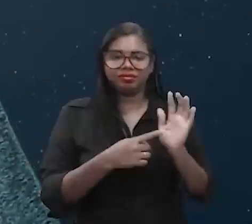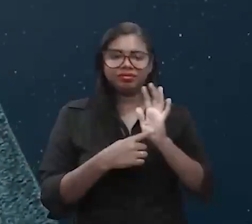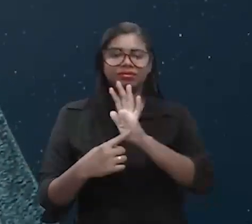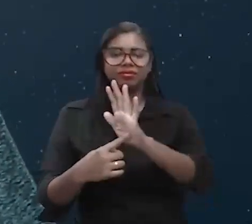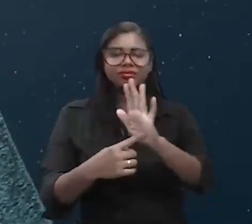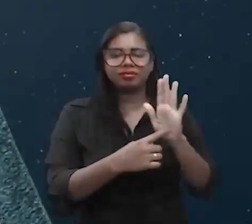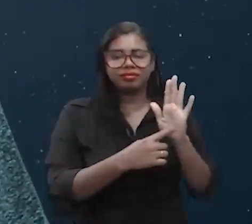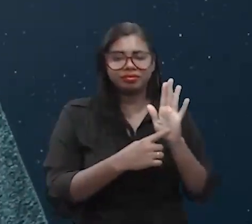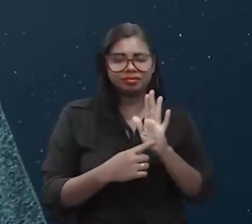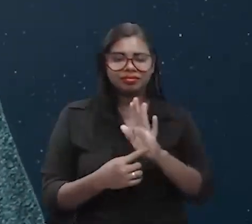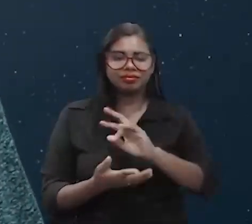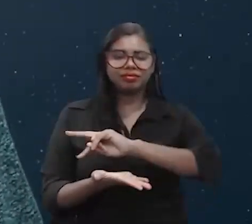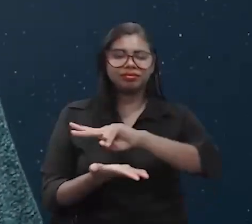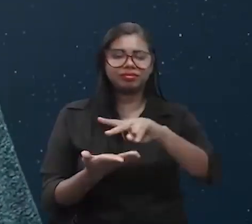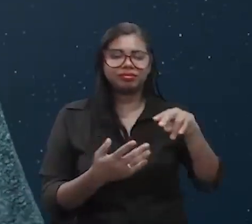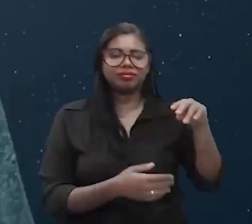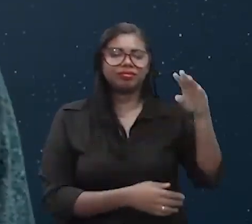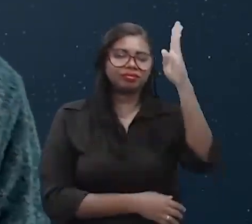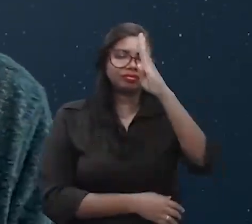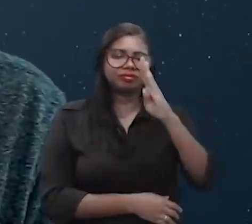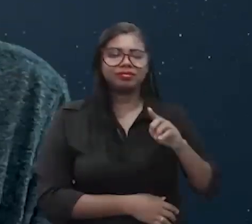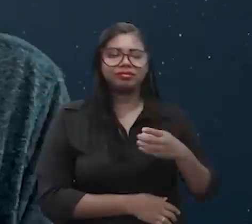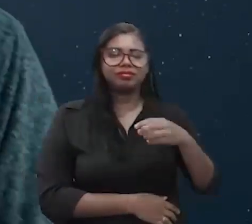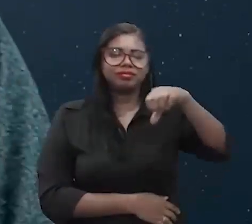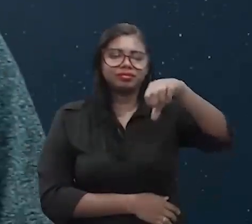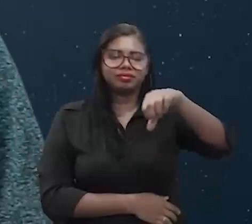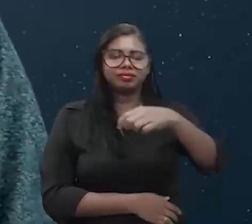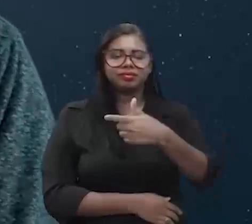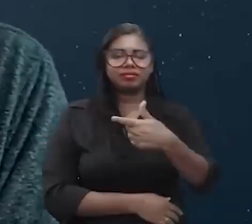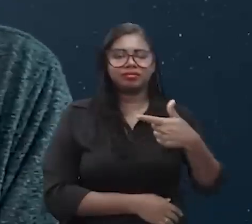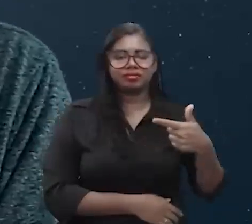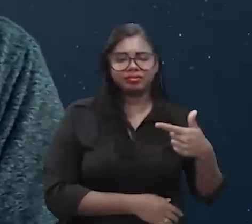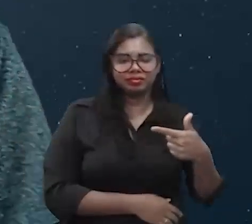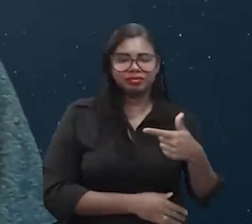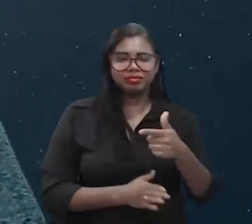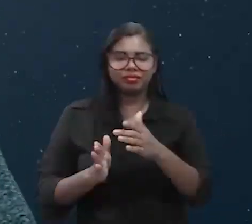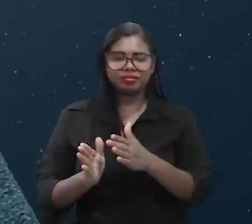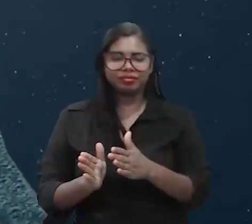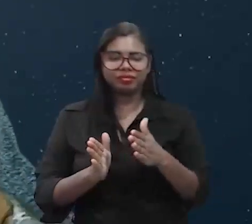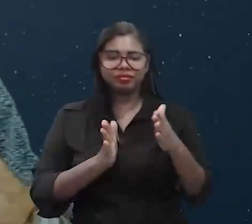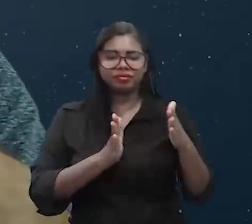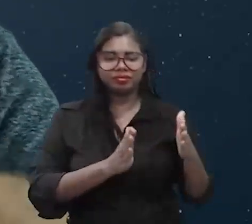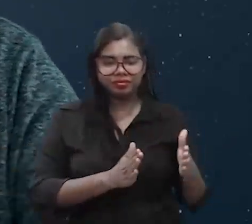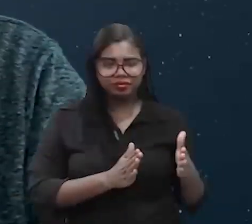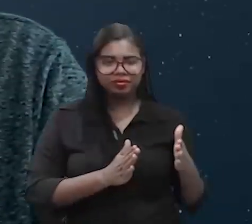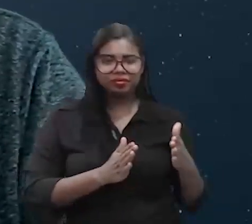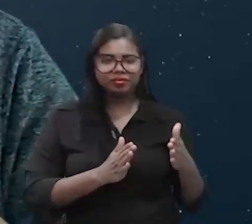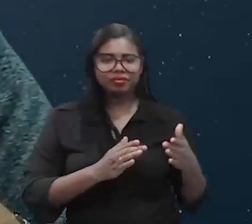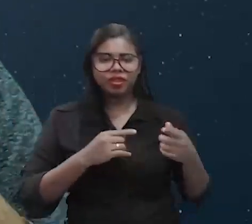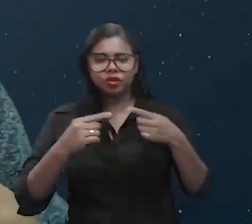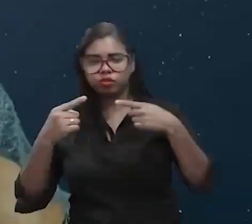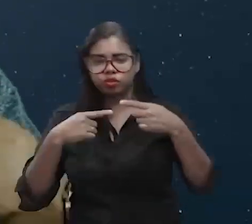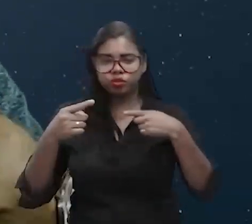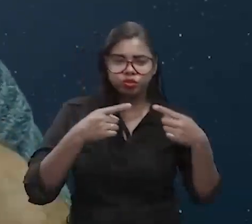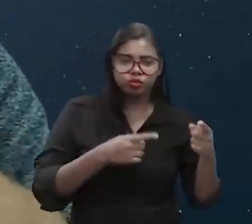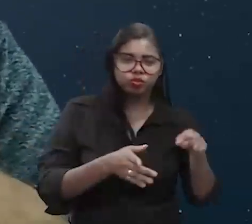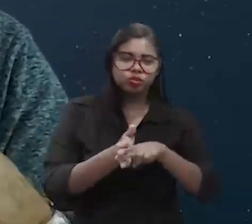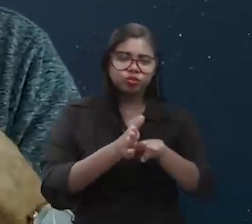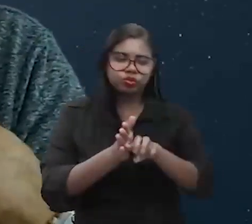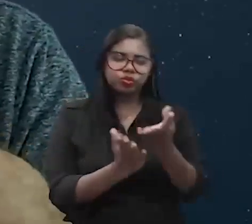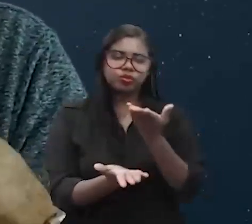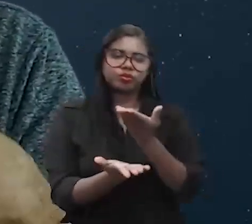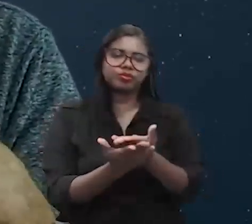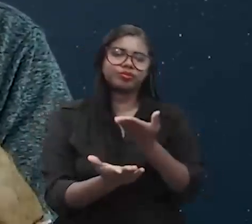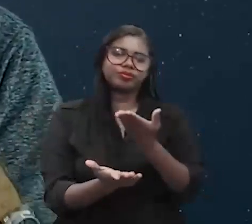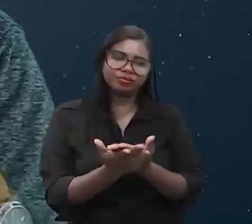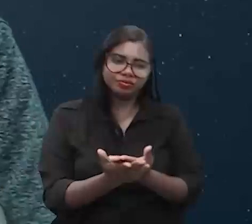em 1922. Então, esse período de conflito, de discussões, de pesquisa, de estudos, né?